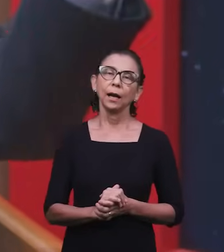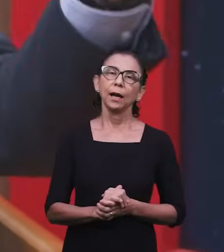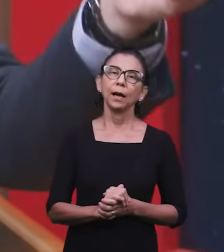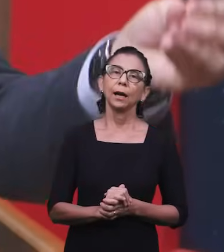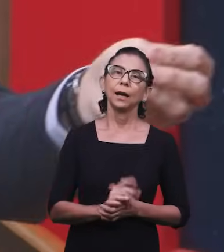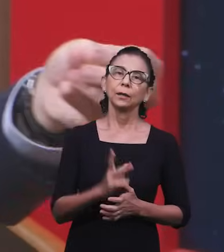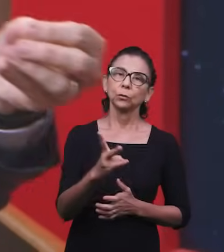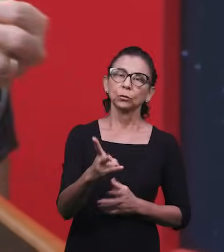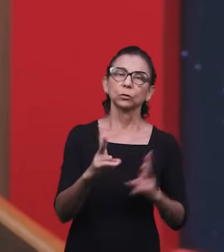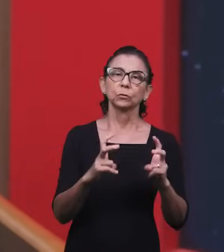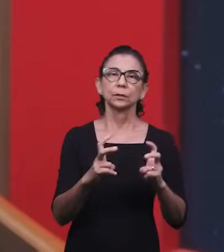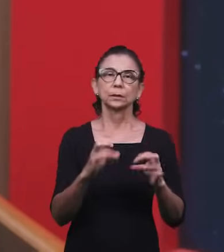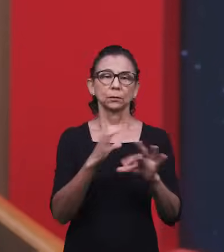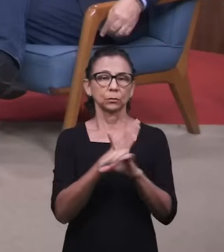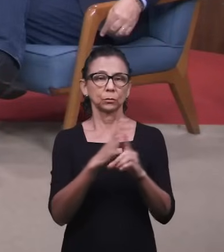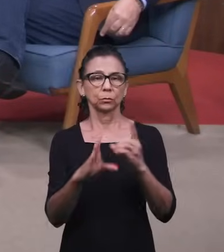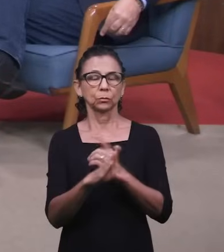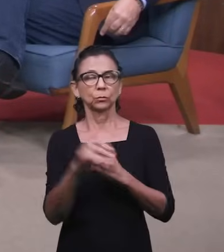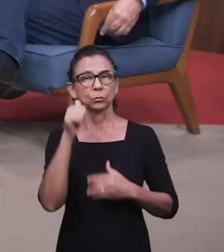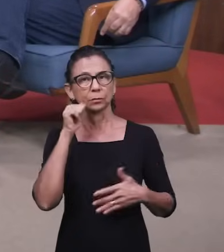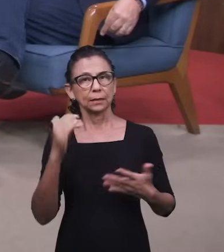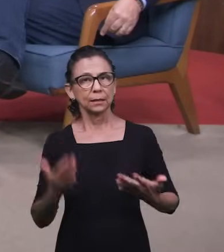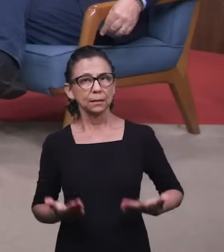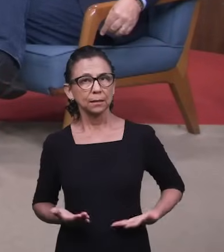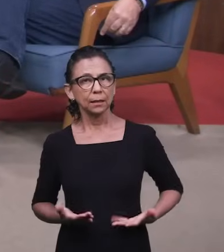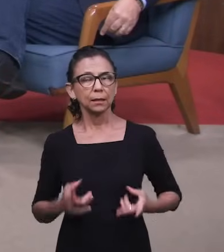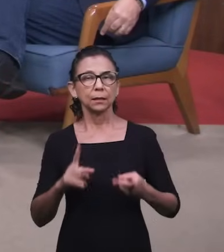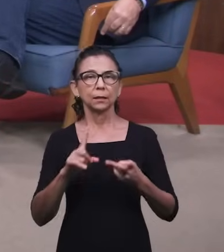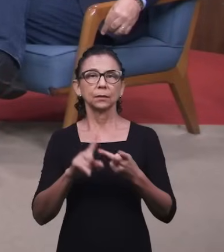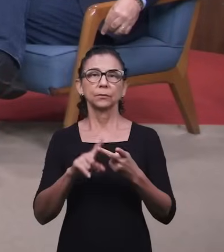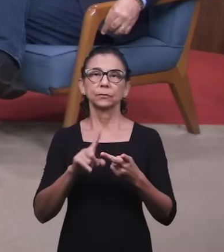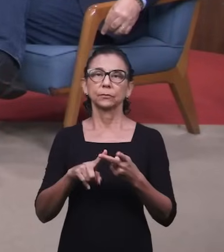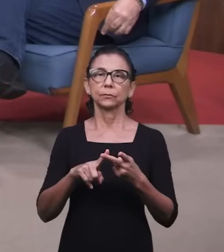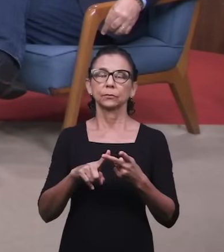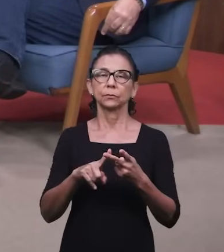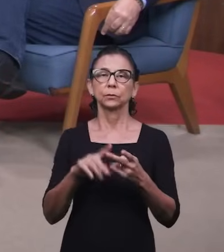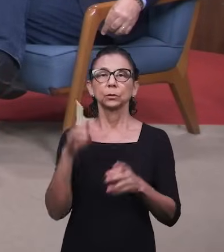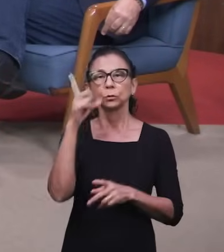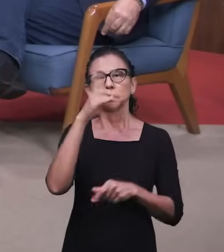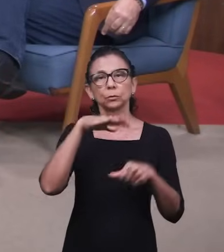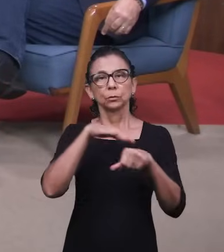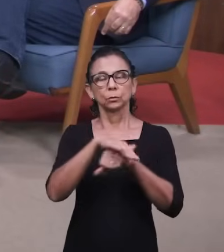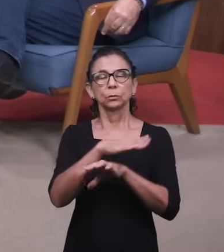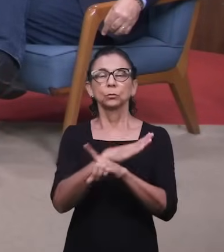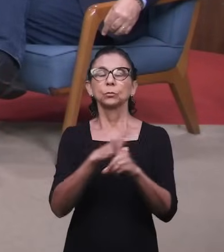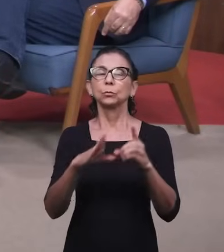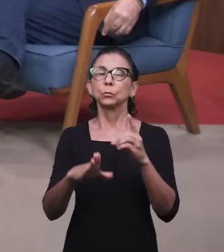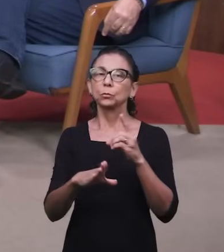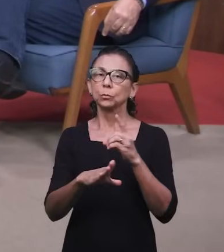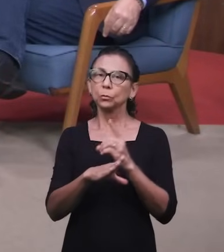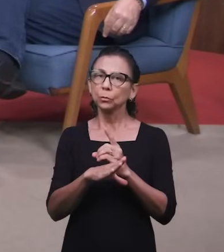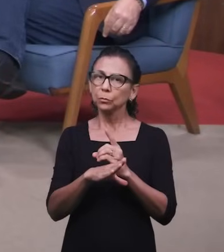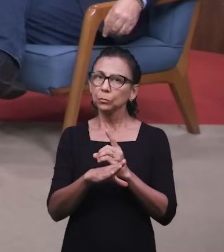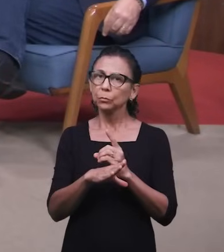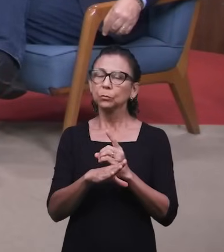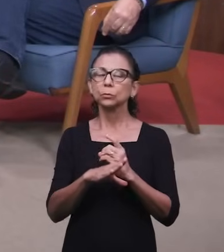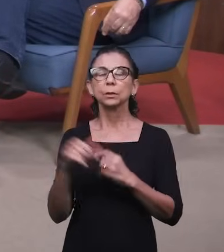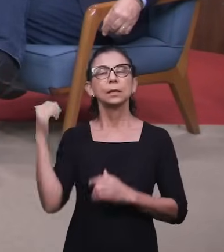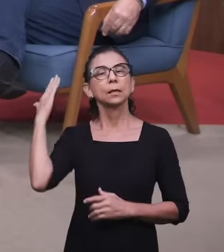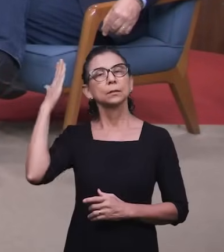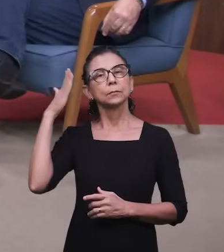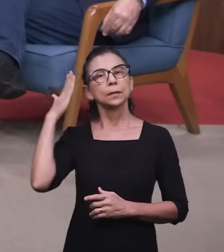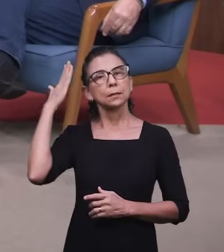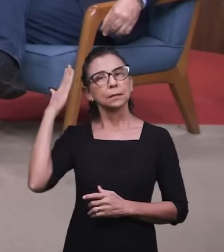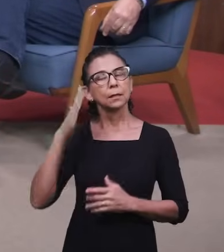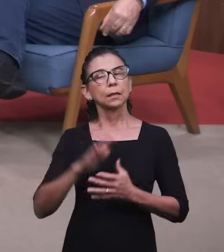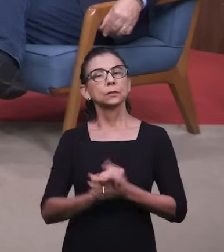No culto das senhoras, os cultos de domingo à noite também. As mensagens são sempre,